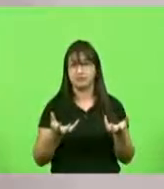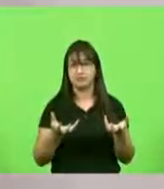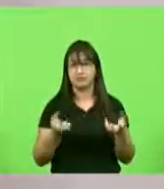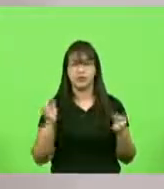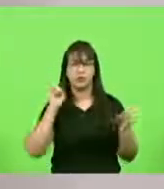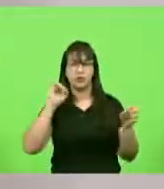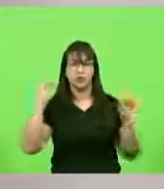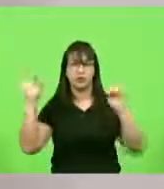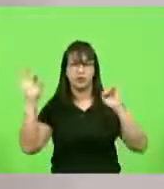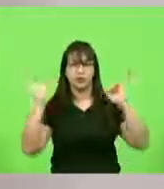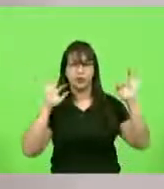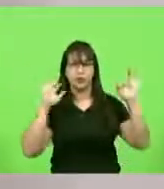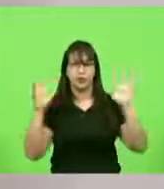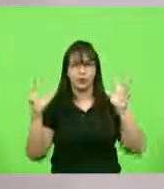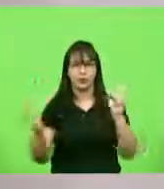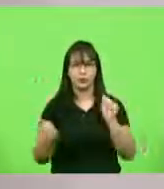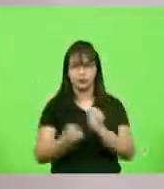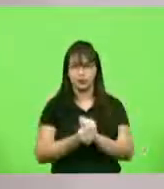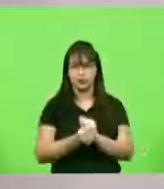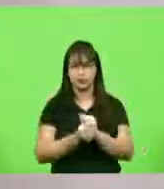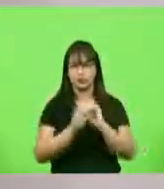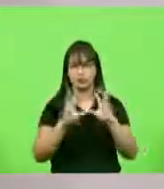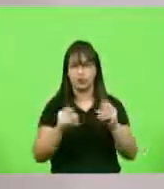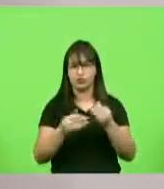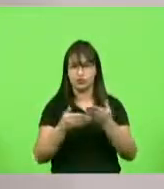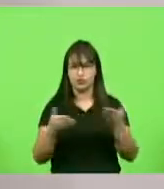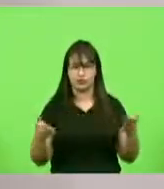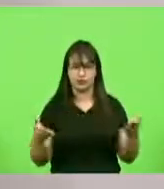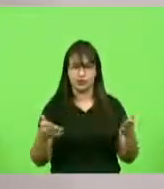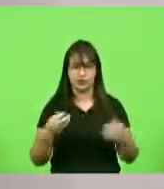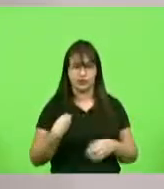reflexão junto com os deputados, as deputadas,